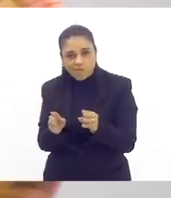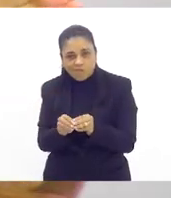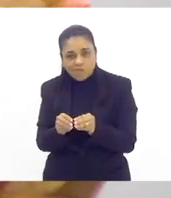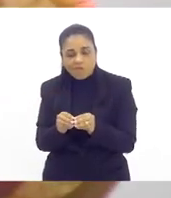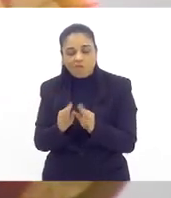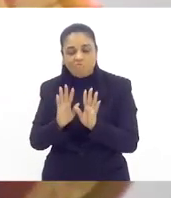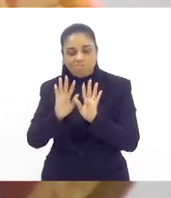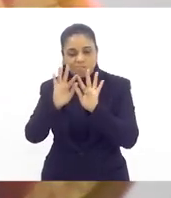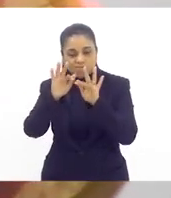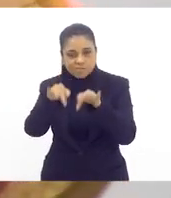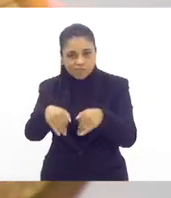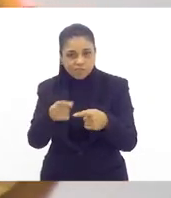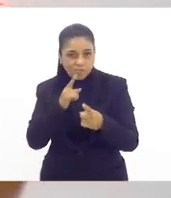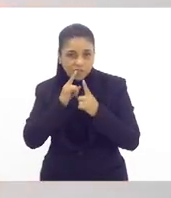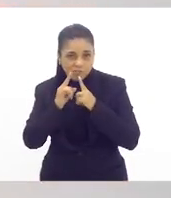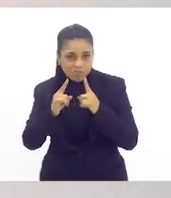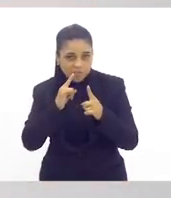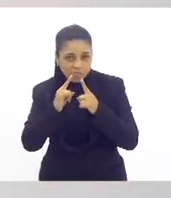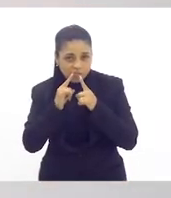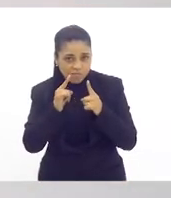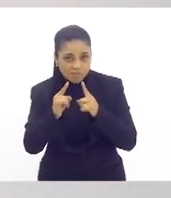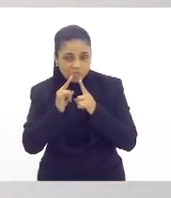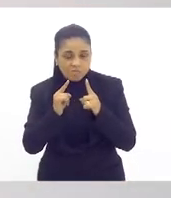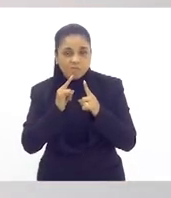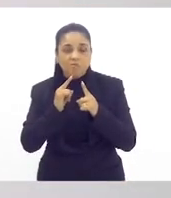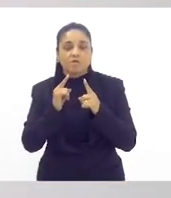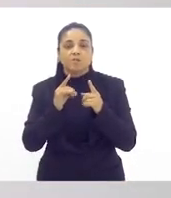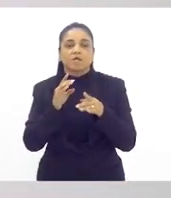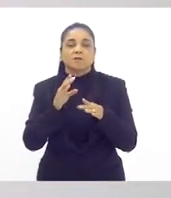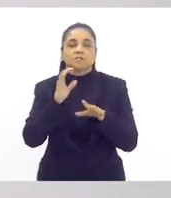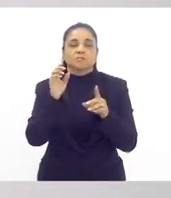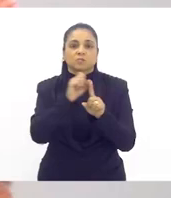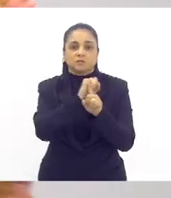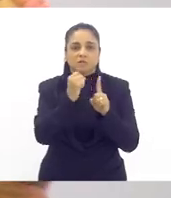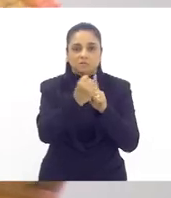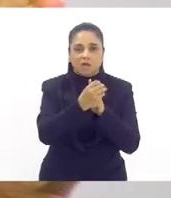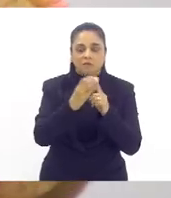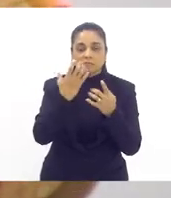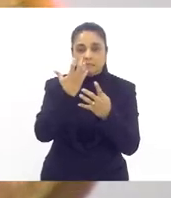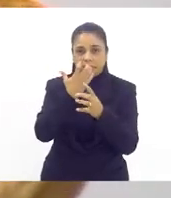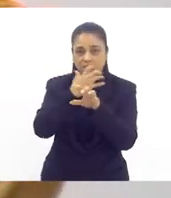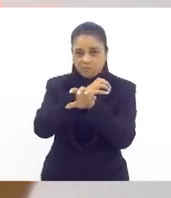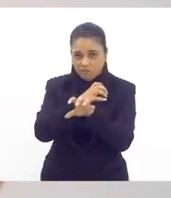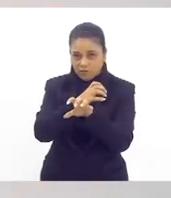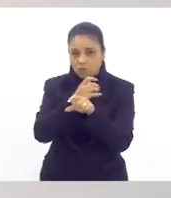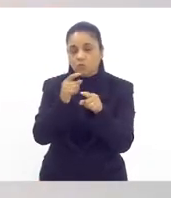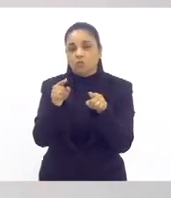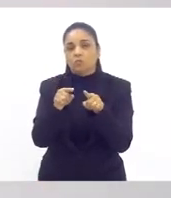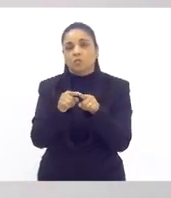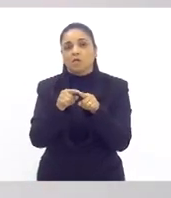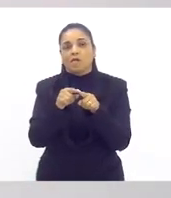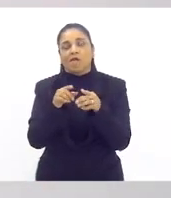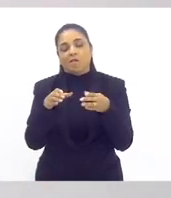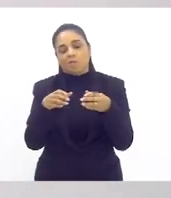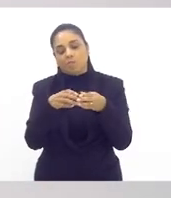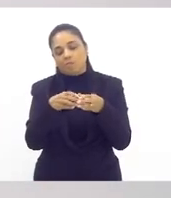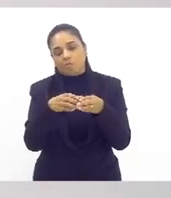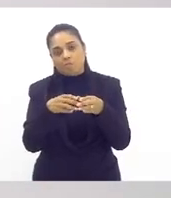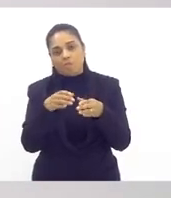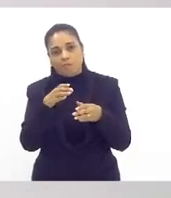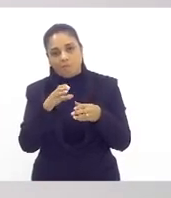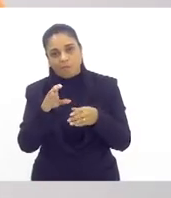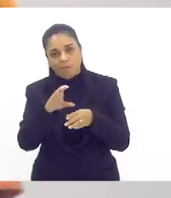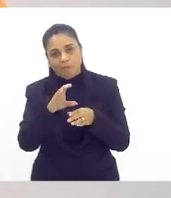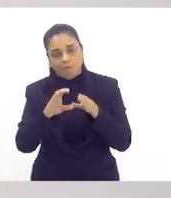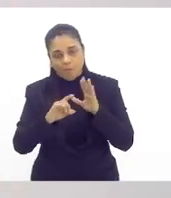processo de diálogo né com a sociedade civil através da representação de conselho na próxima terça-feira